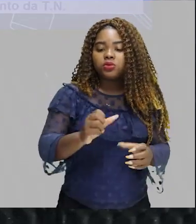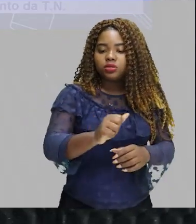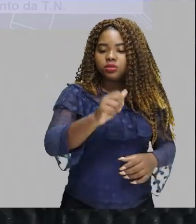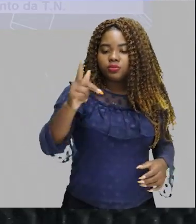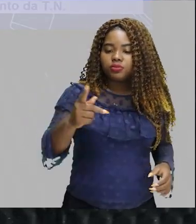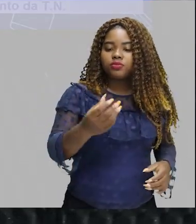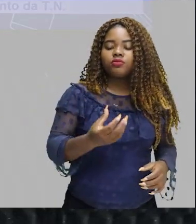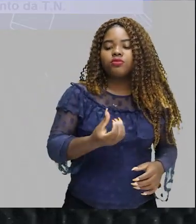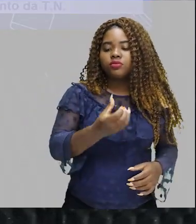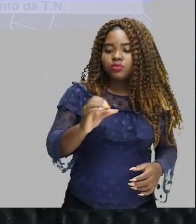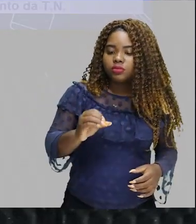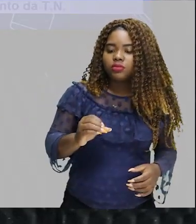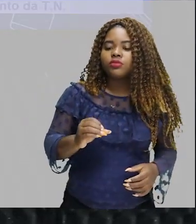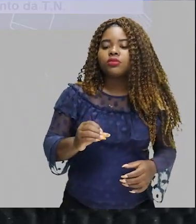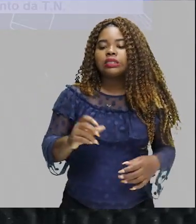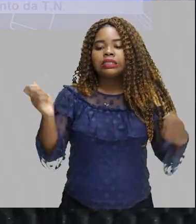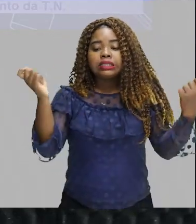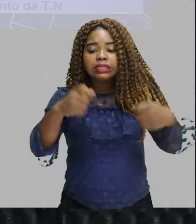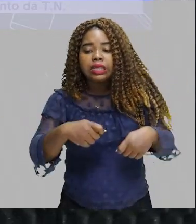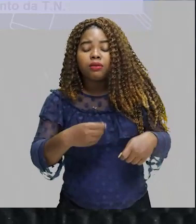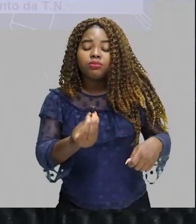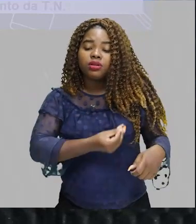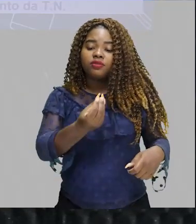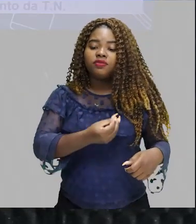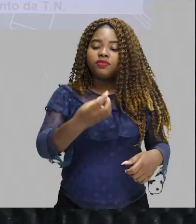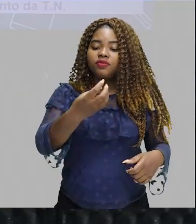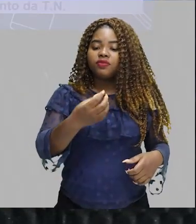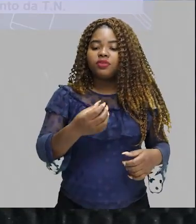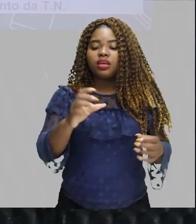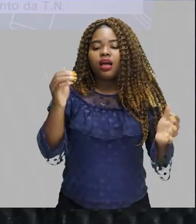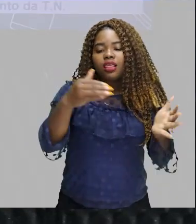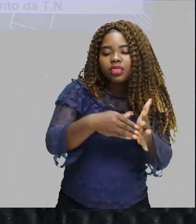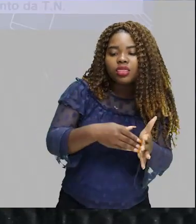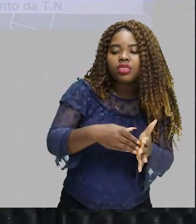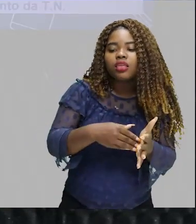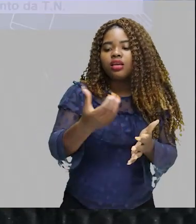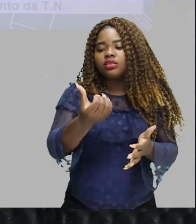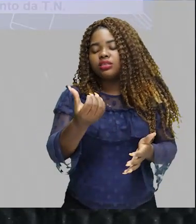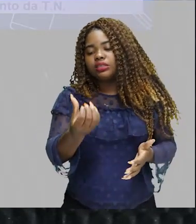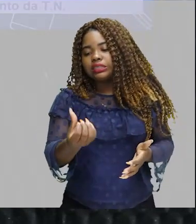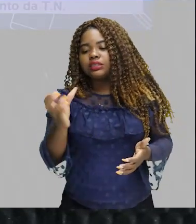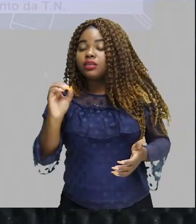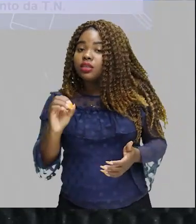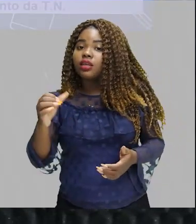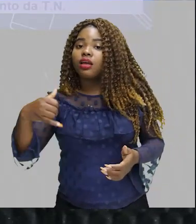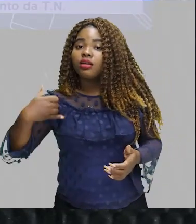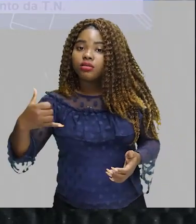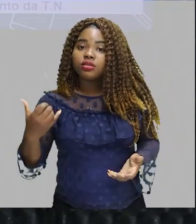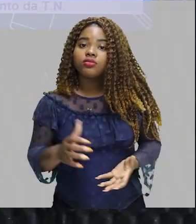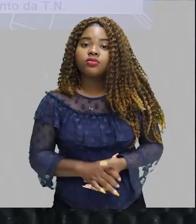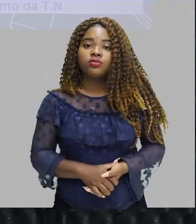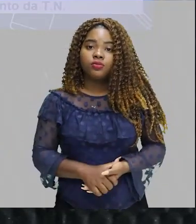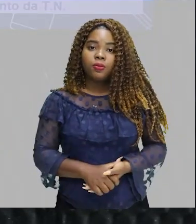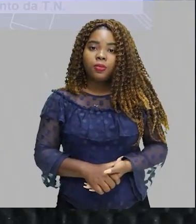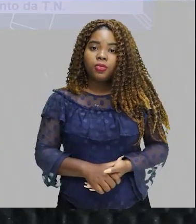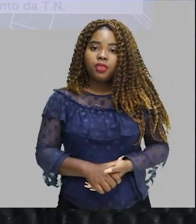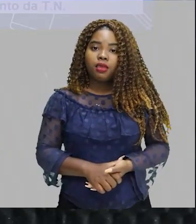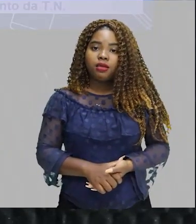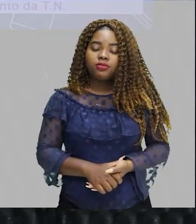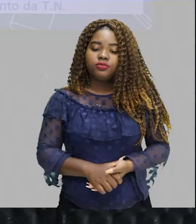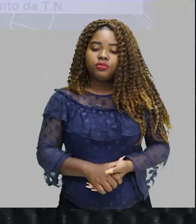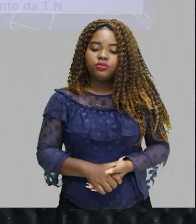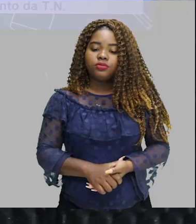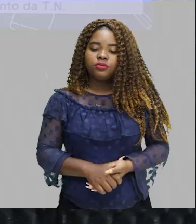viver até 90 anos de idade, ou seja, 30 anos dependendo da Previdência. Então, a médio e longo prazo, a tendência é um aumento